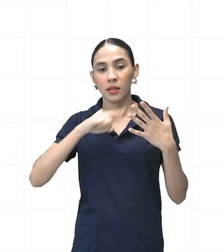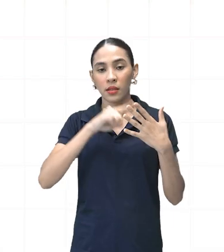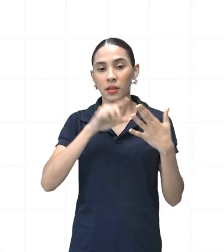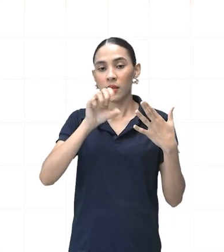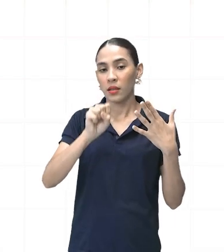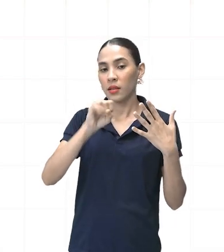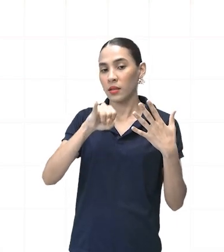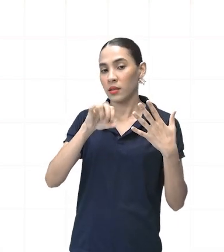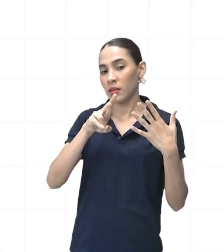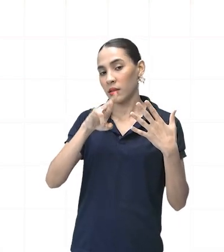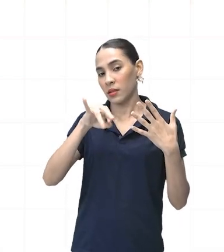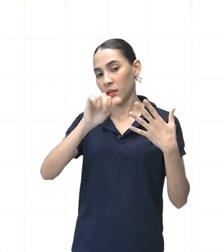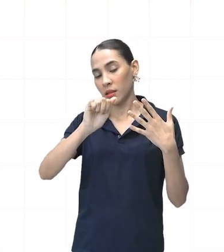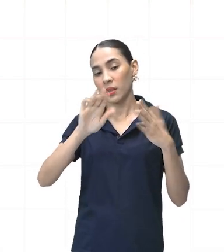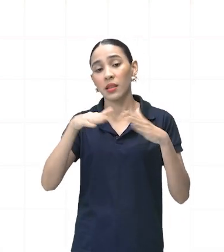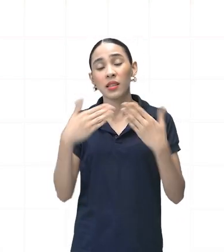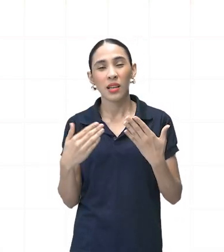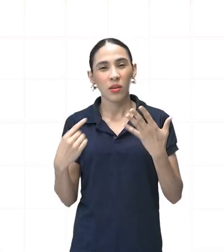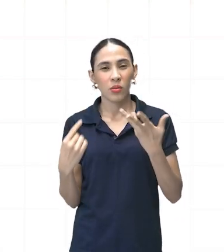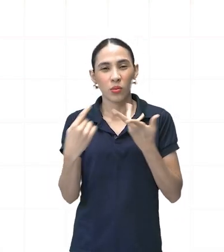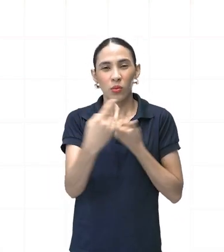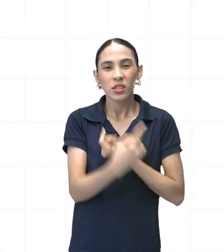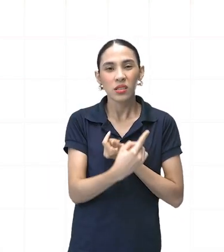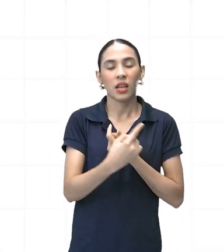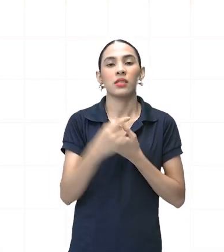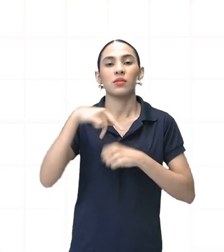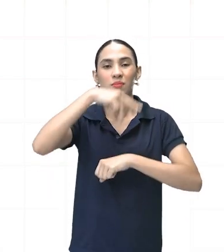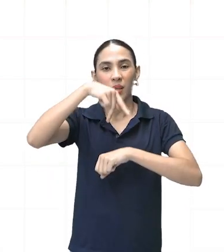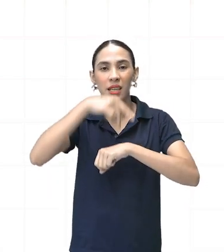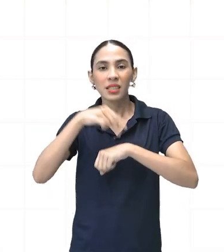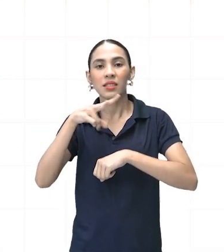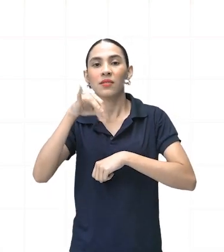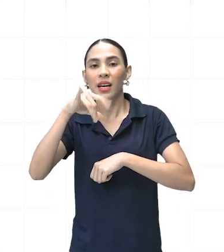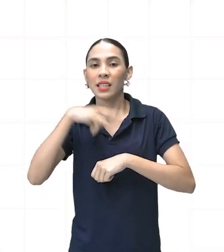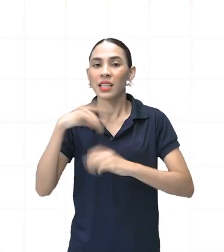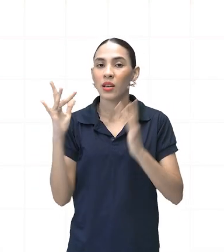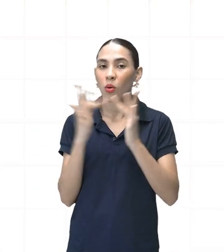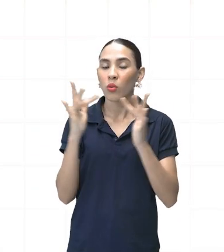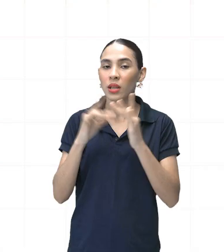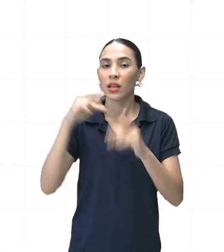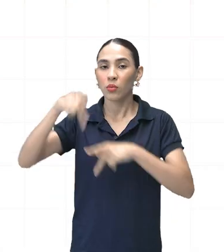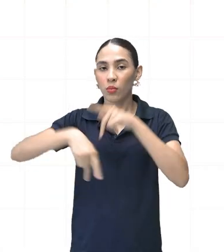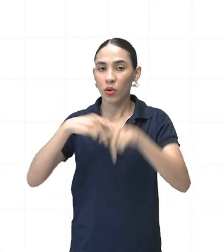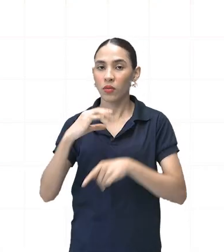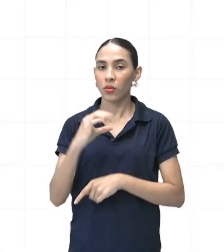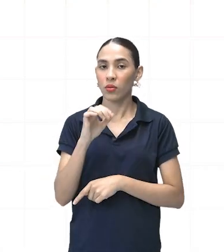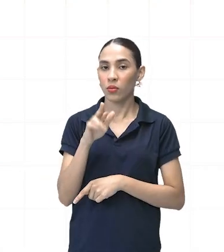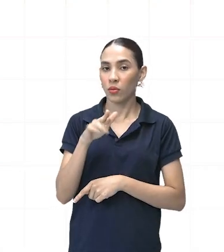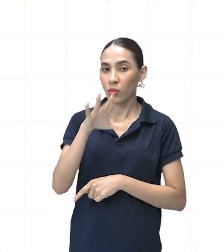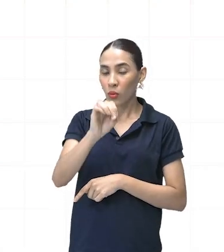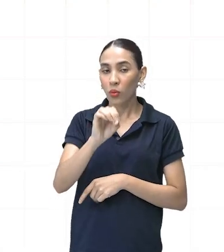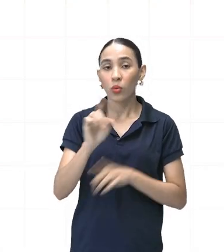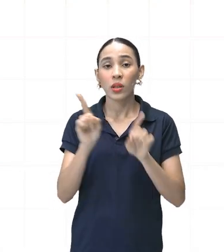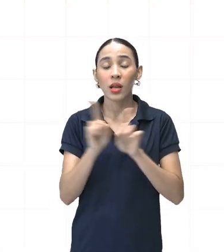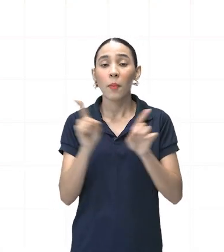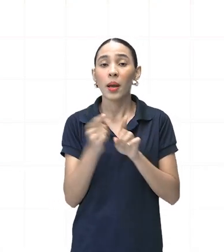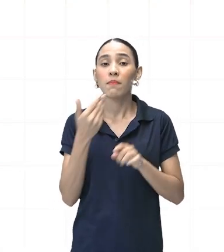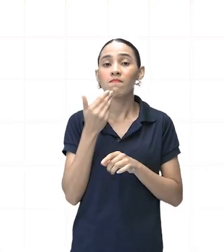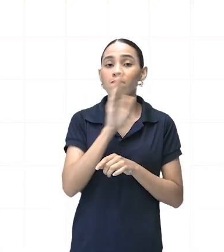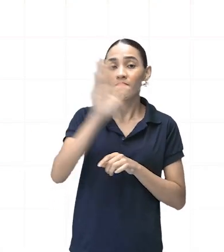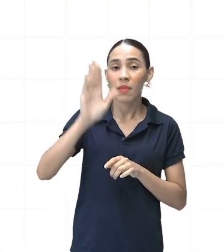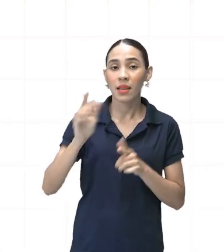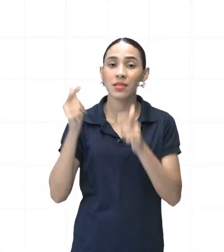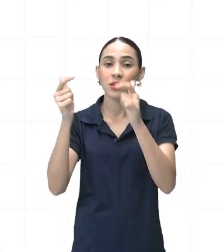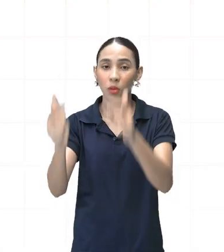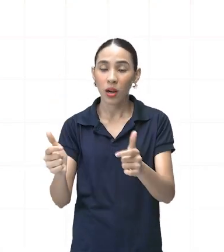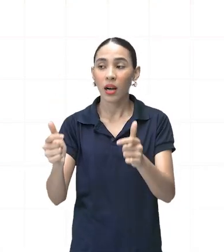só a quantidade de países, né, que vai ter o povo curdo, tá? E eles reivindicam a área